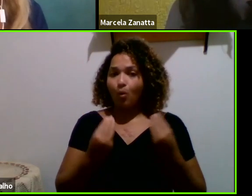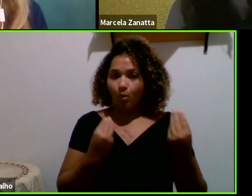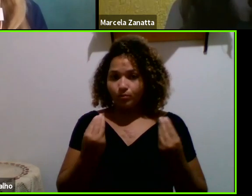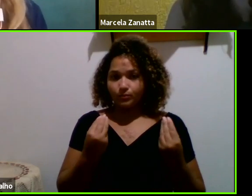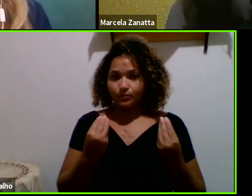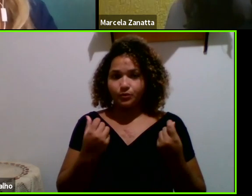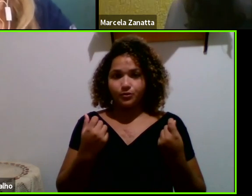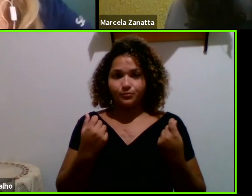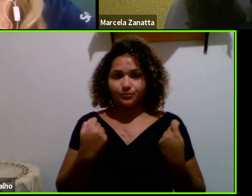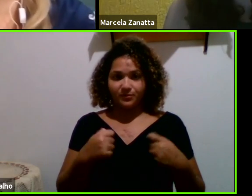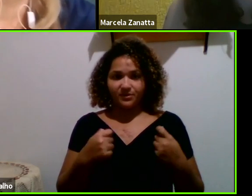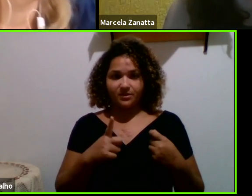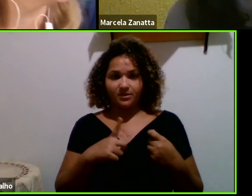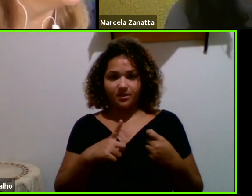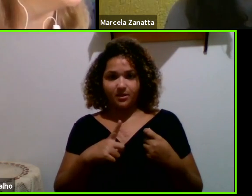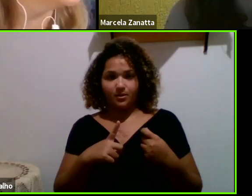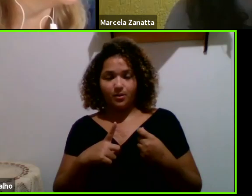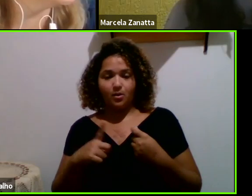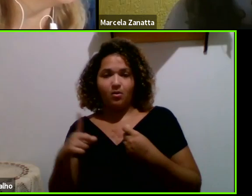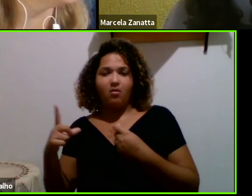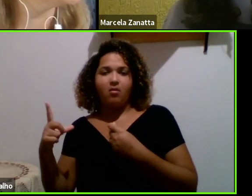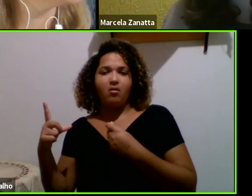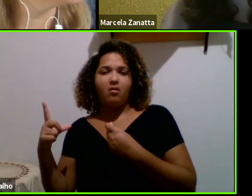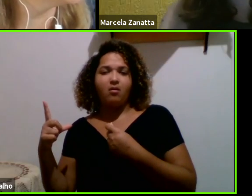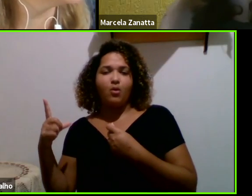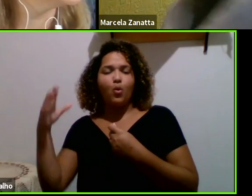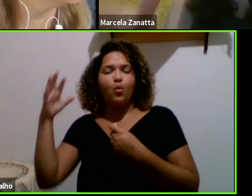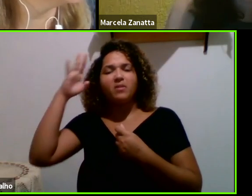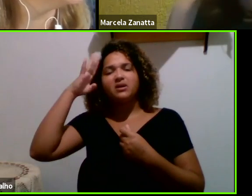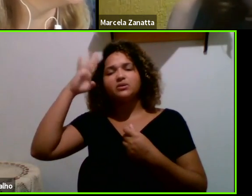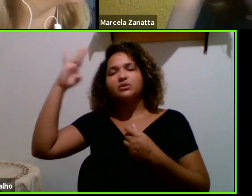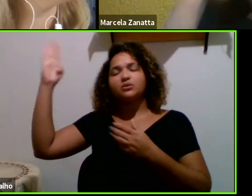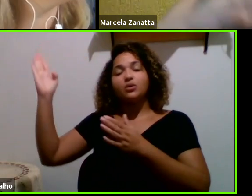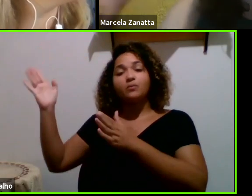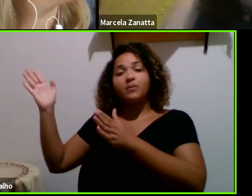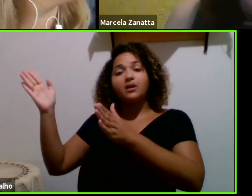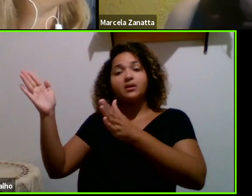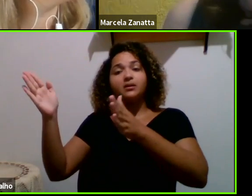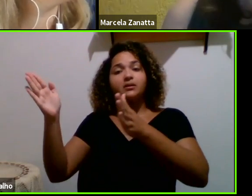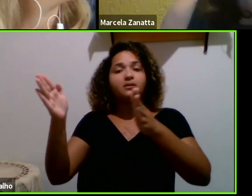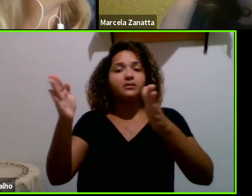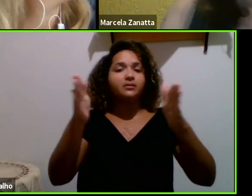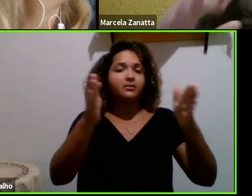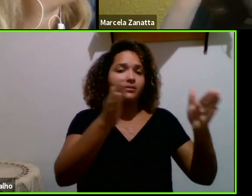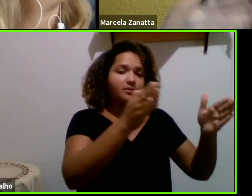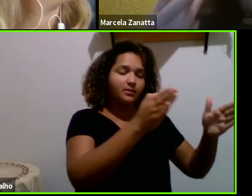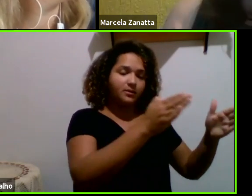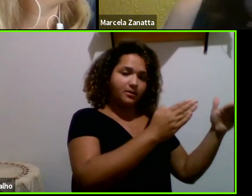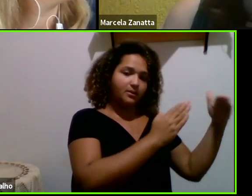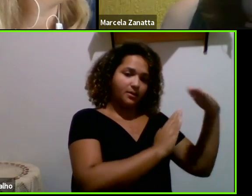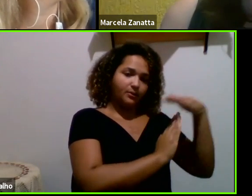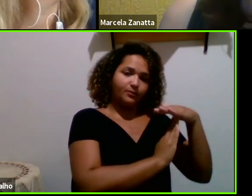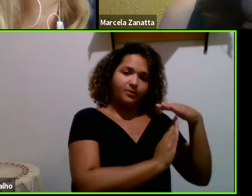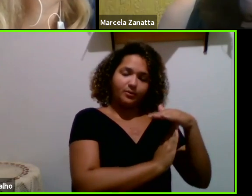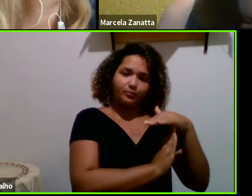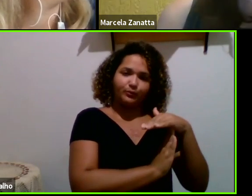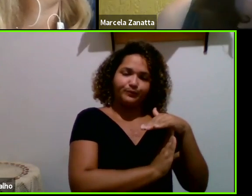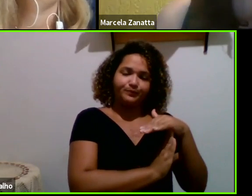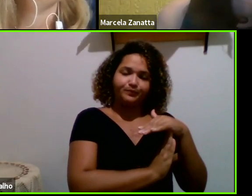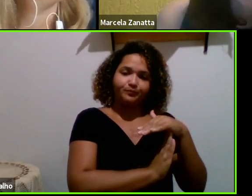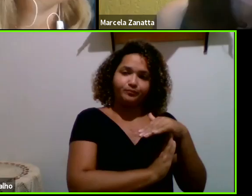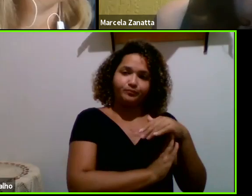gente sabe, e não sou só eu, são pessoas em congressos, são colegas, enfim, é um conhecimento aí,